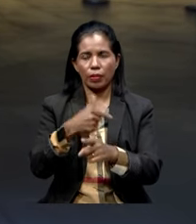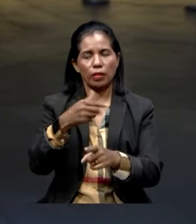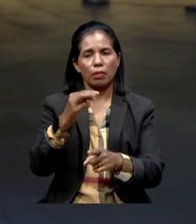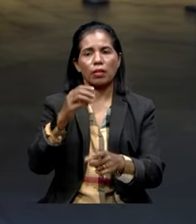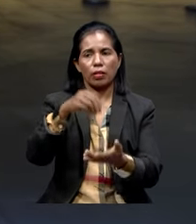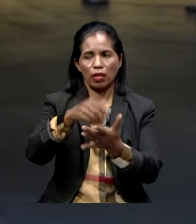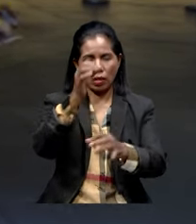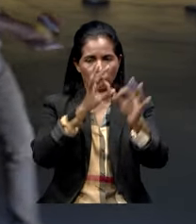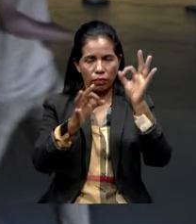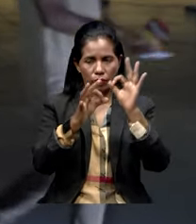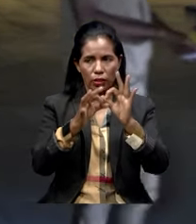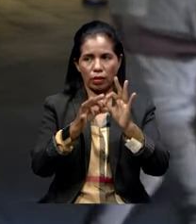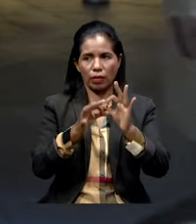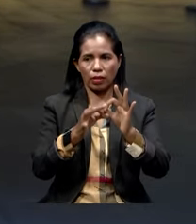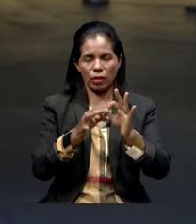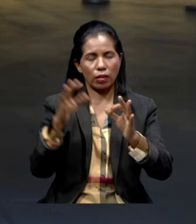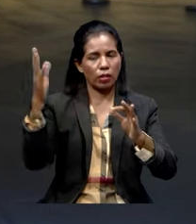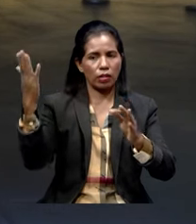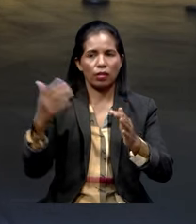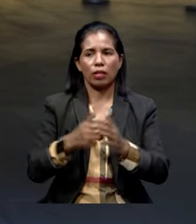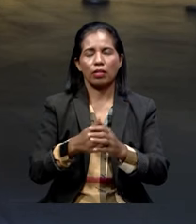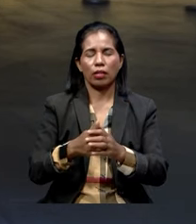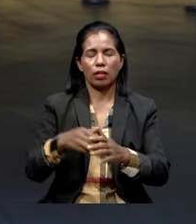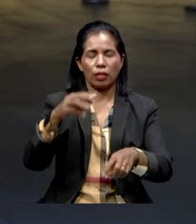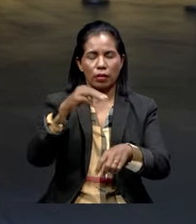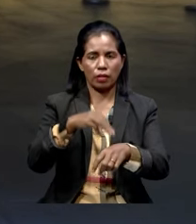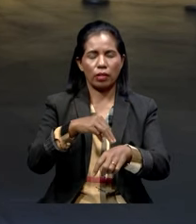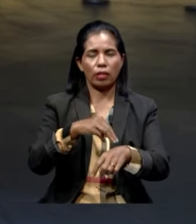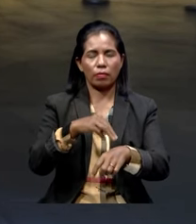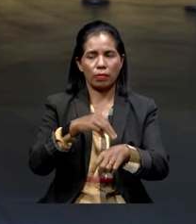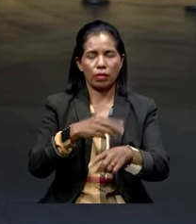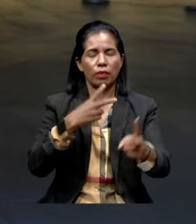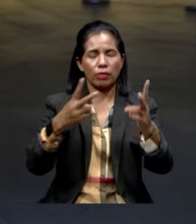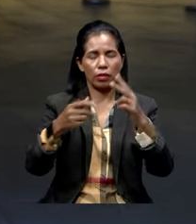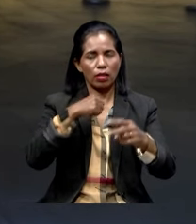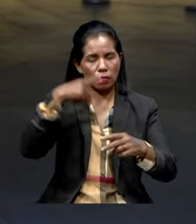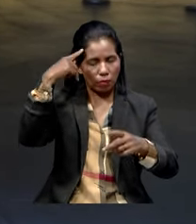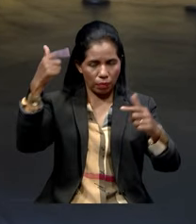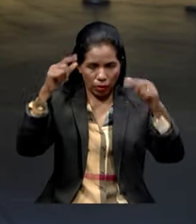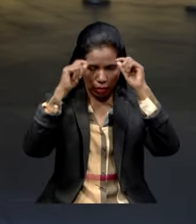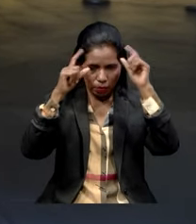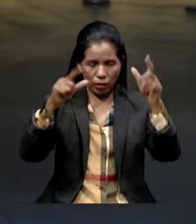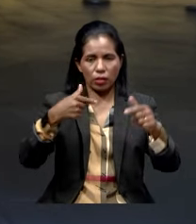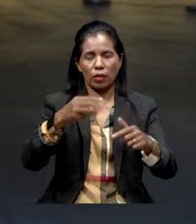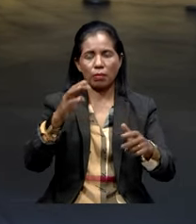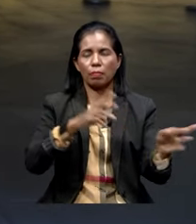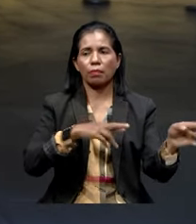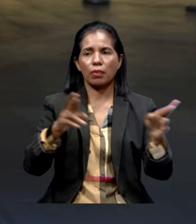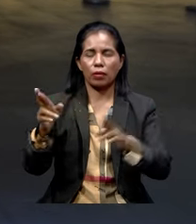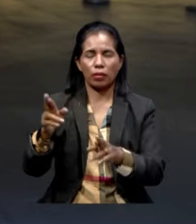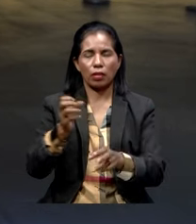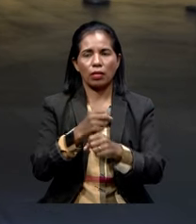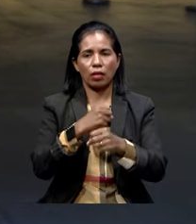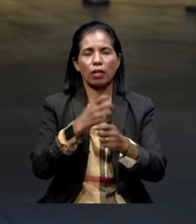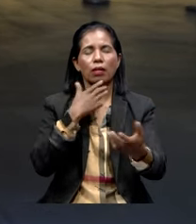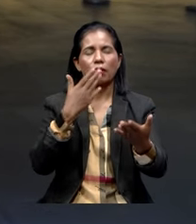katak ia transmisaun idane ia visita sua santidade papa e Timor ke jemen pronto hal transmisaun idane beke